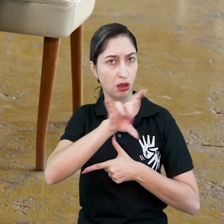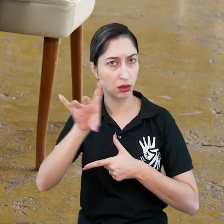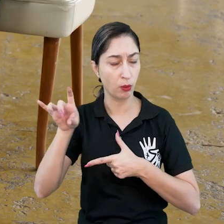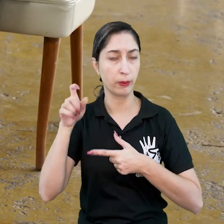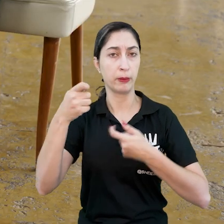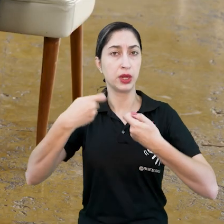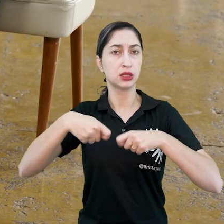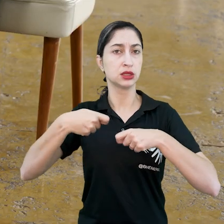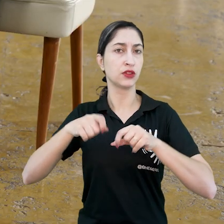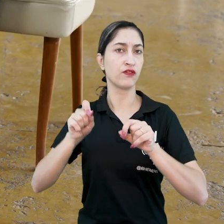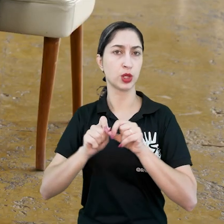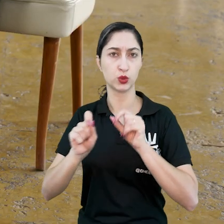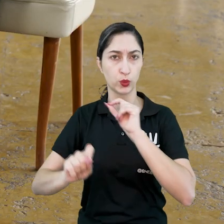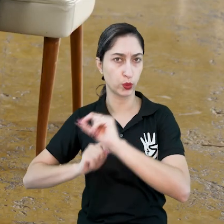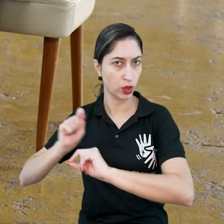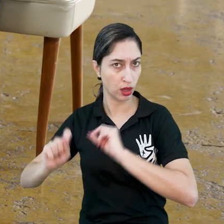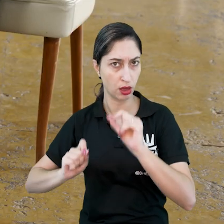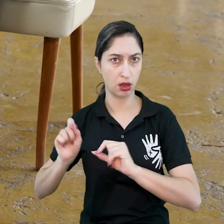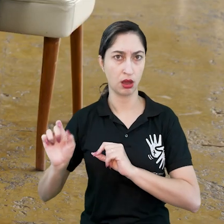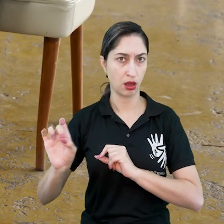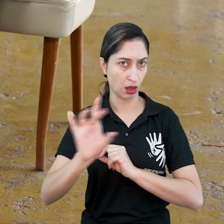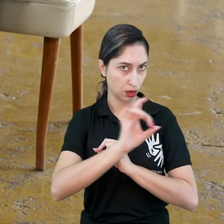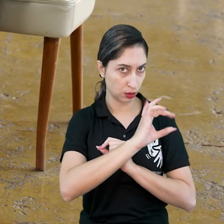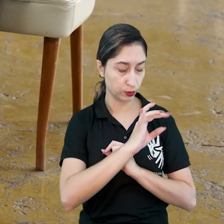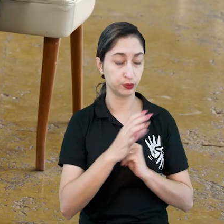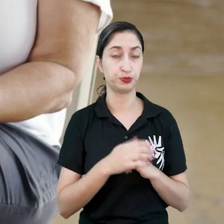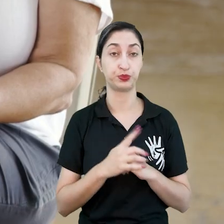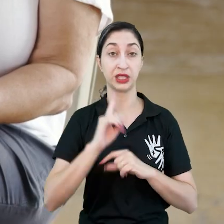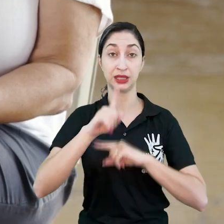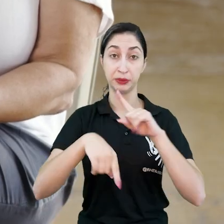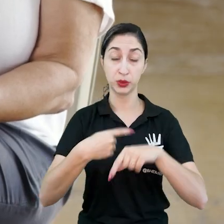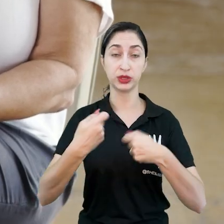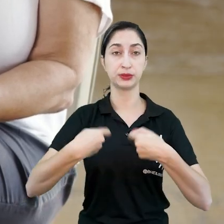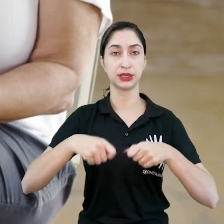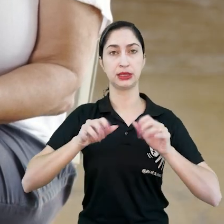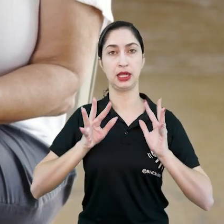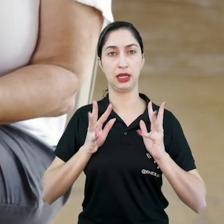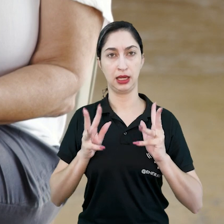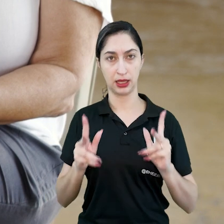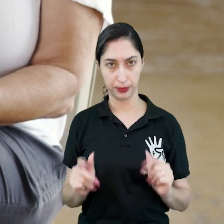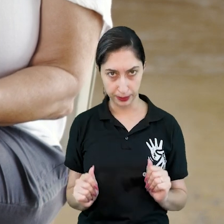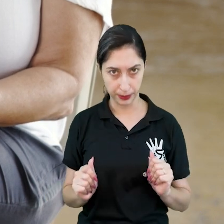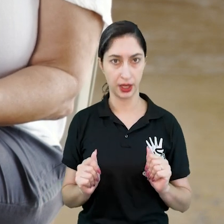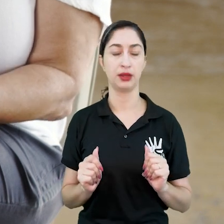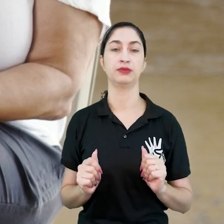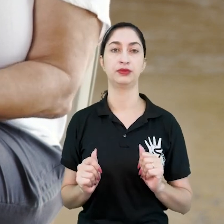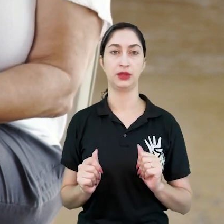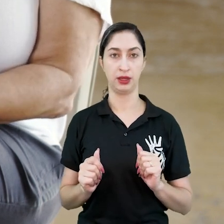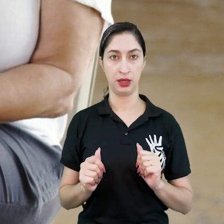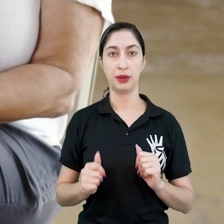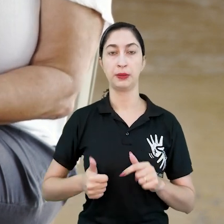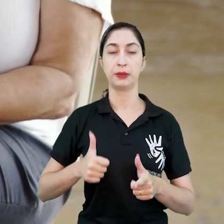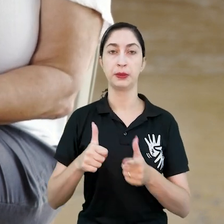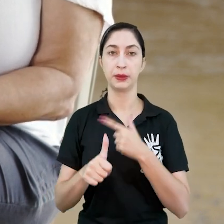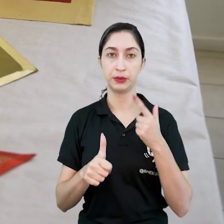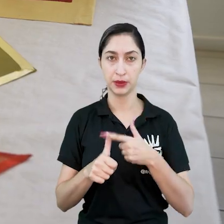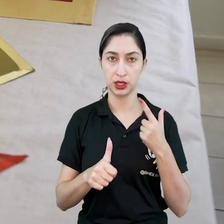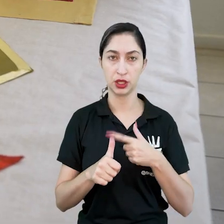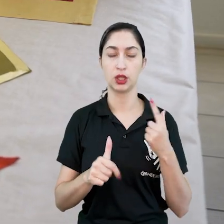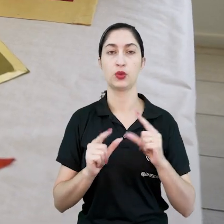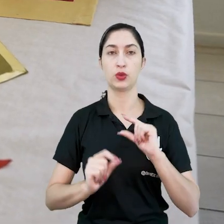ela demanda, o que ela precisa, né? O que ela está pedindo. Segundo passo, a limpeza. Então, foi feita a limpeza mecânica